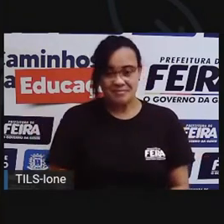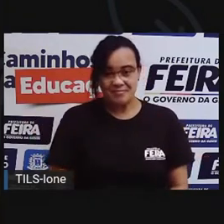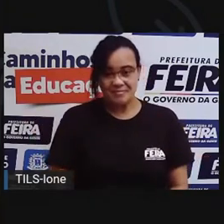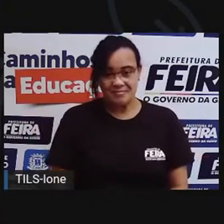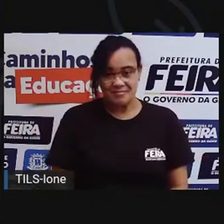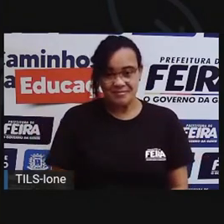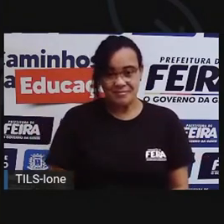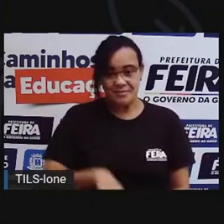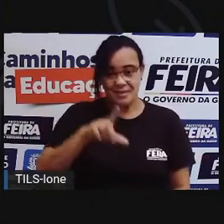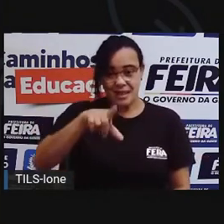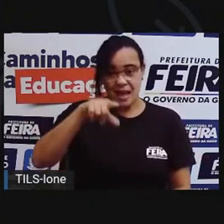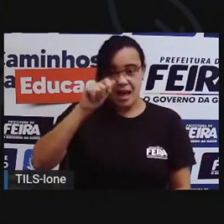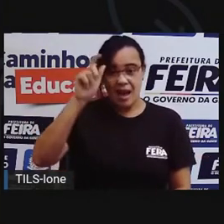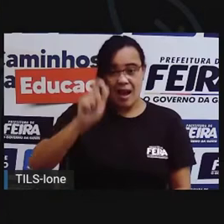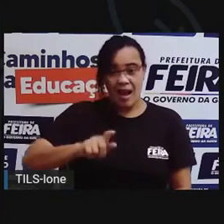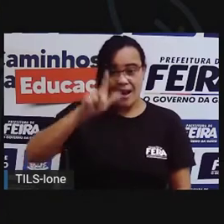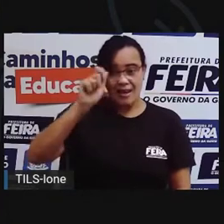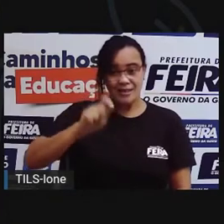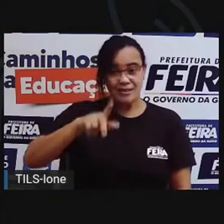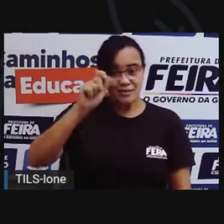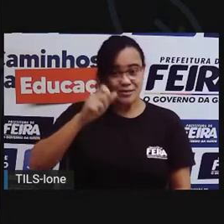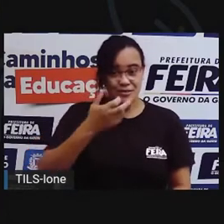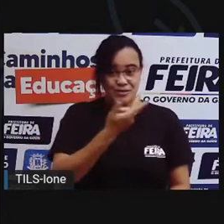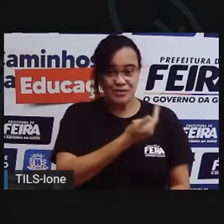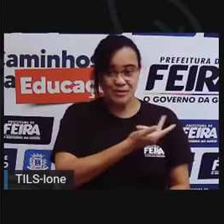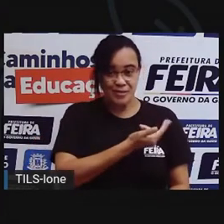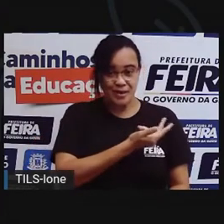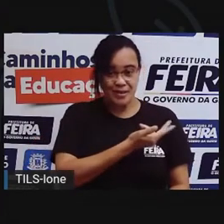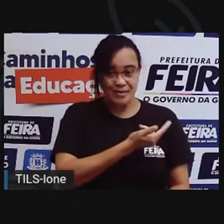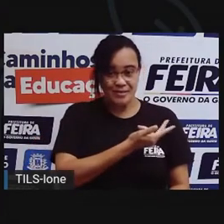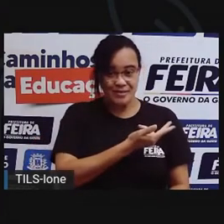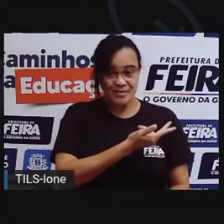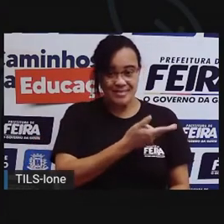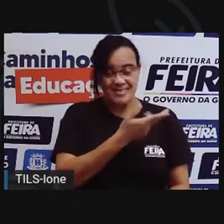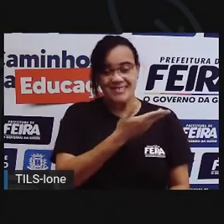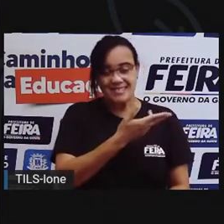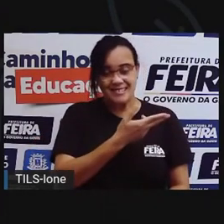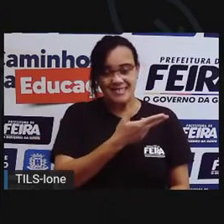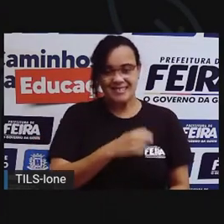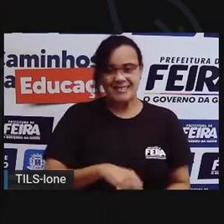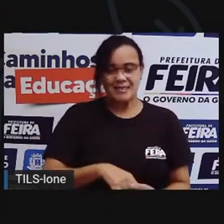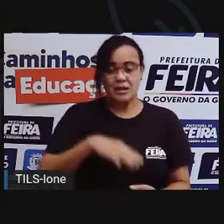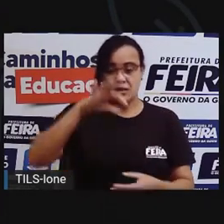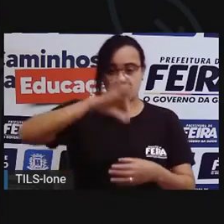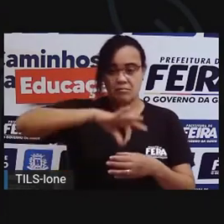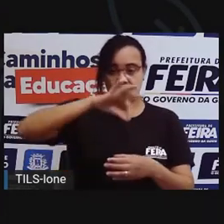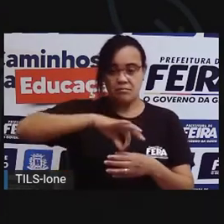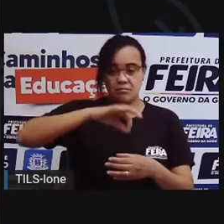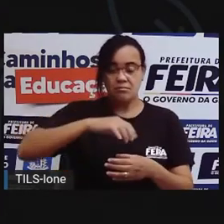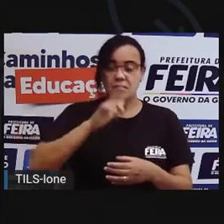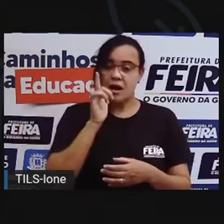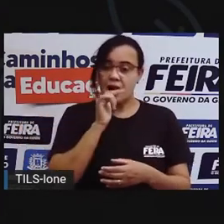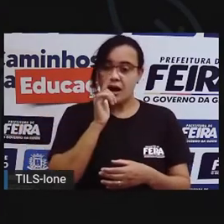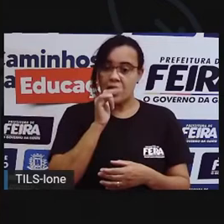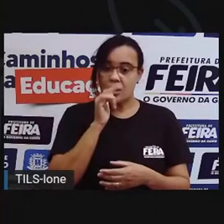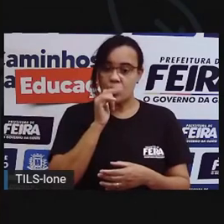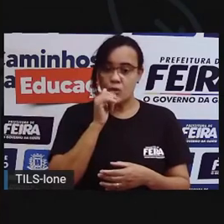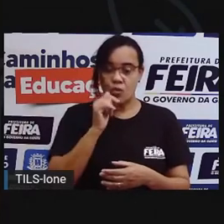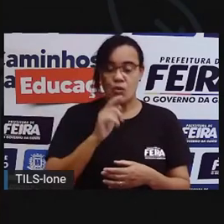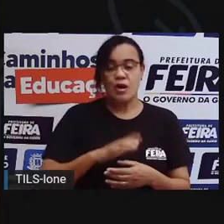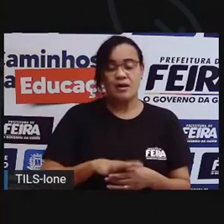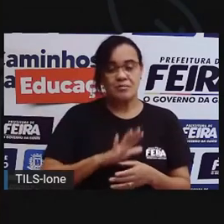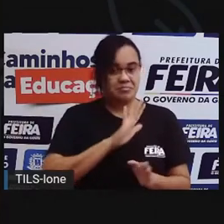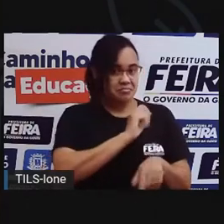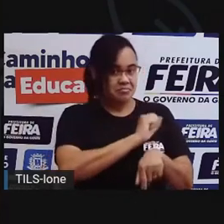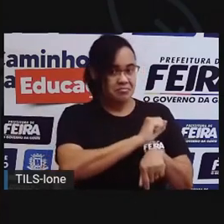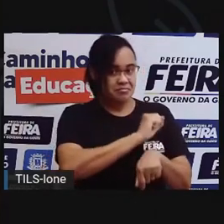Quem foi que escolheu azul? Eu vou colocar aqui meu pincel na água. E vou deixar esse rolinho